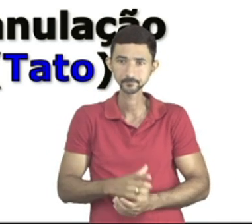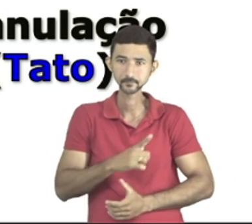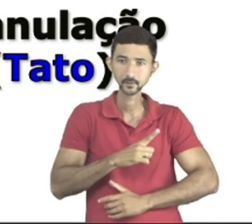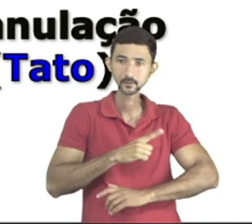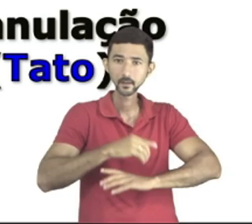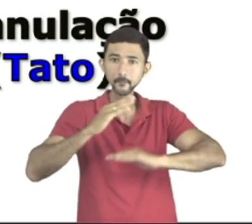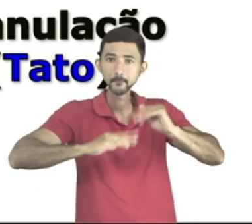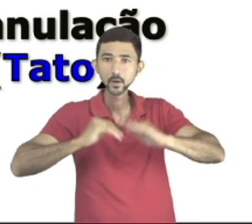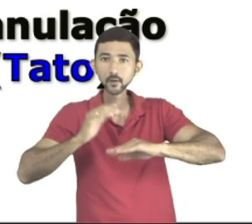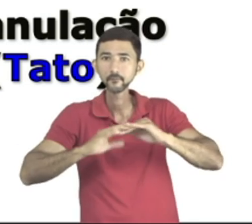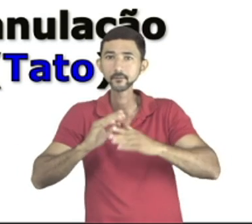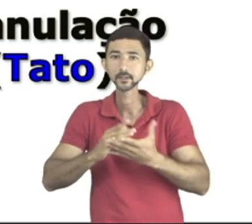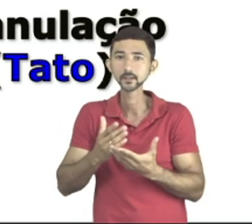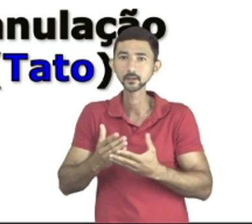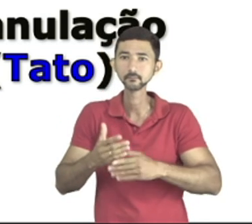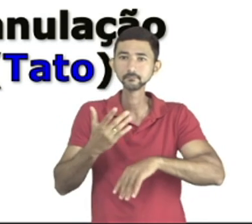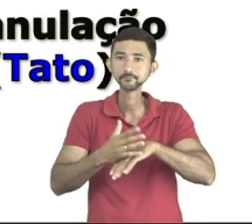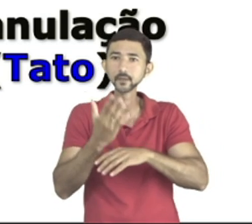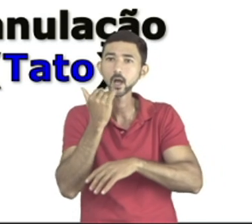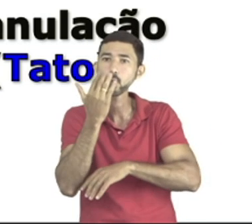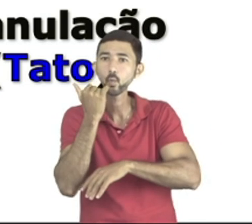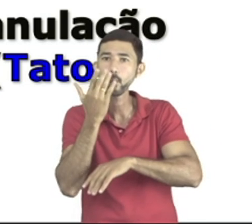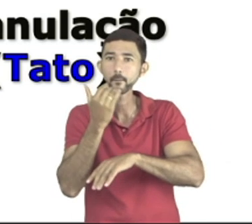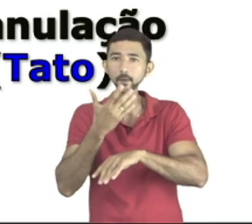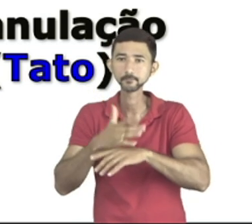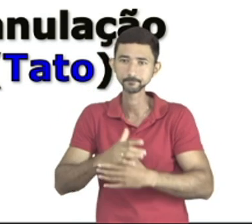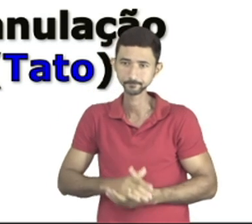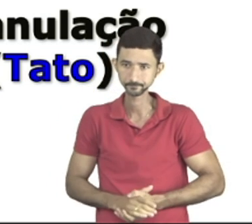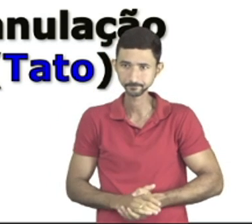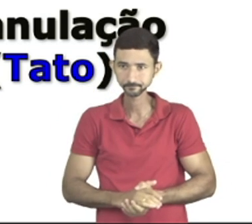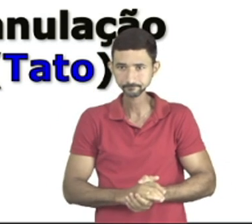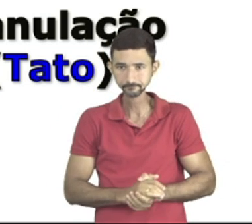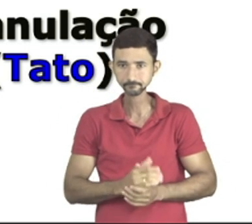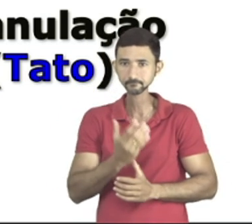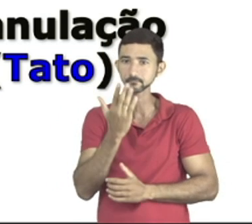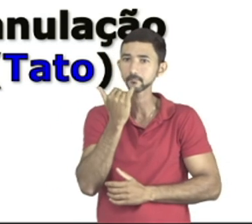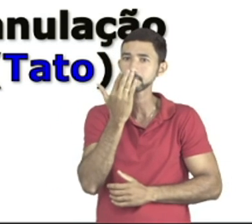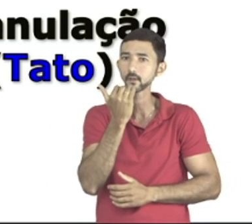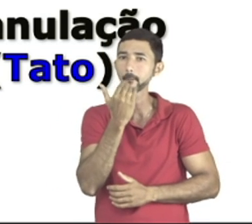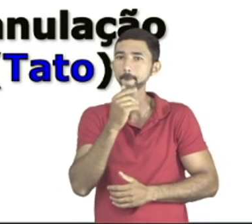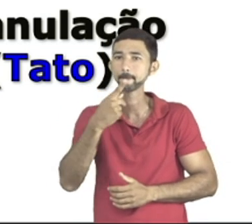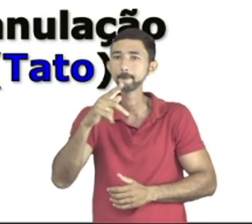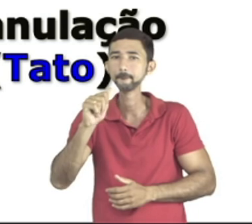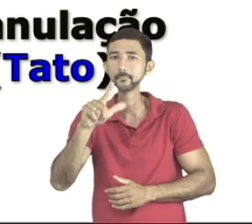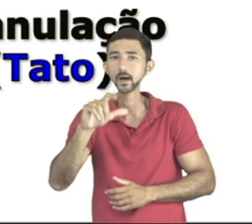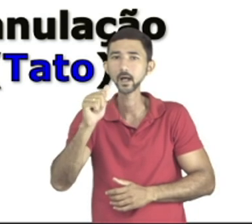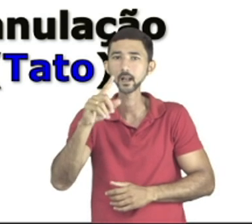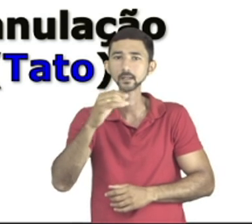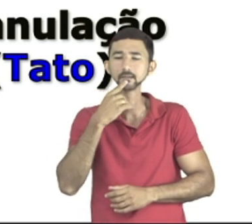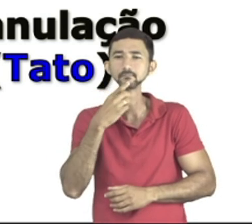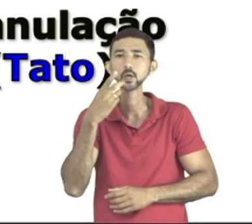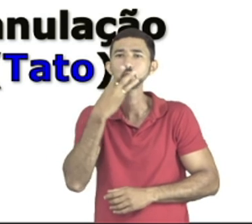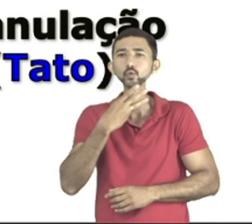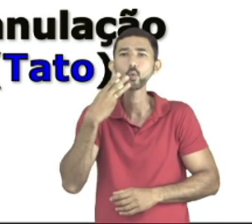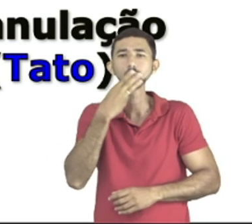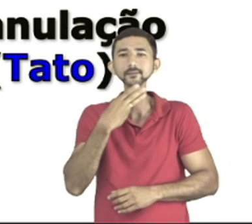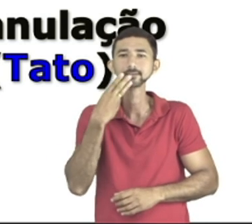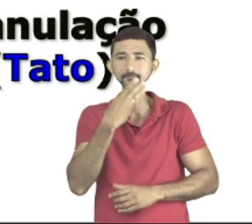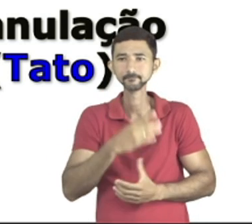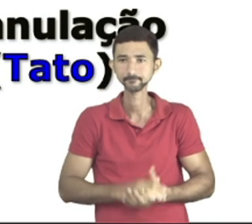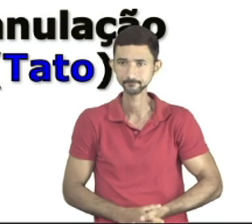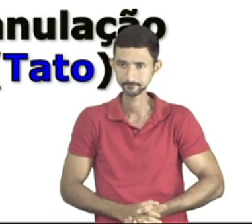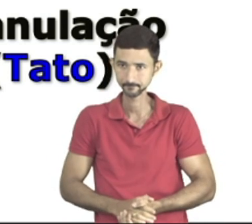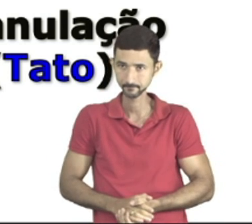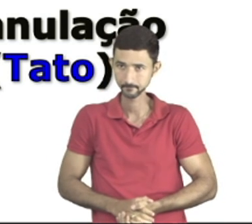aquelas pessoas que testam o gosto, sabor, né, através do paladar de certos doces.